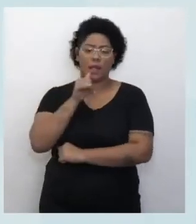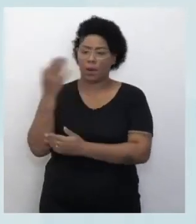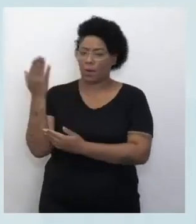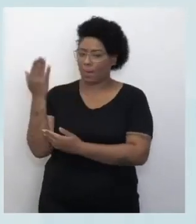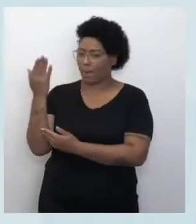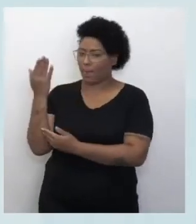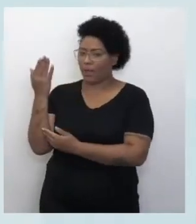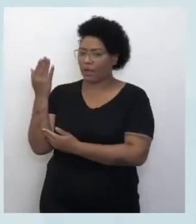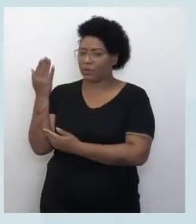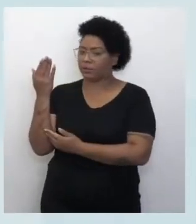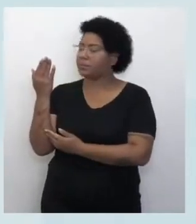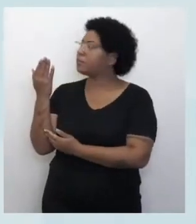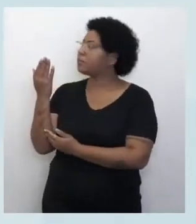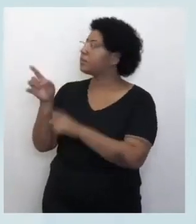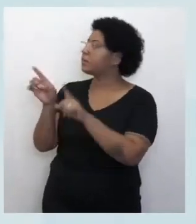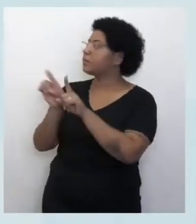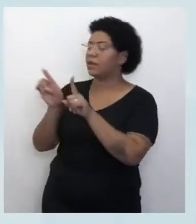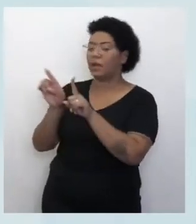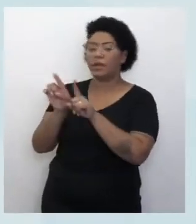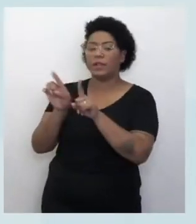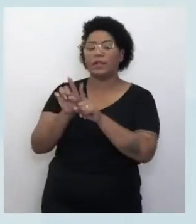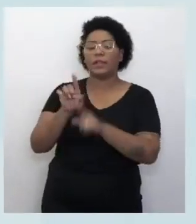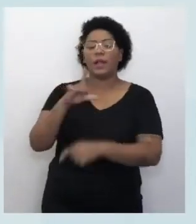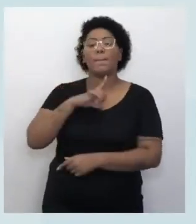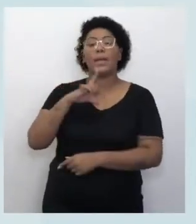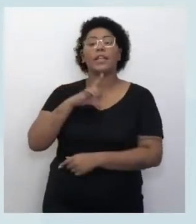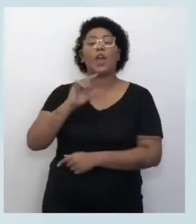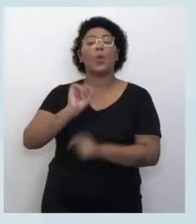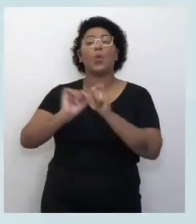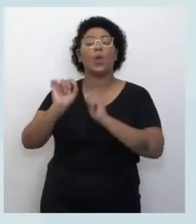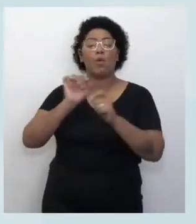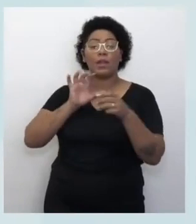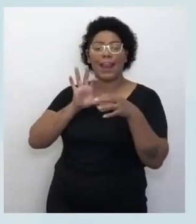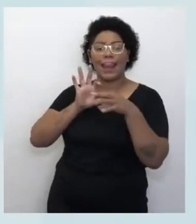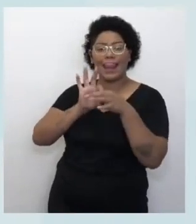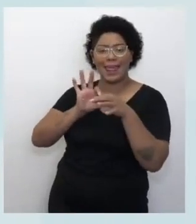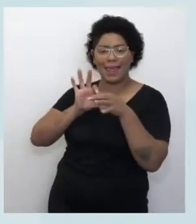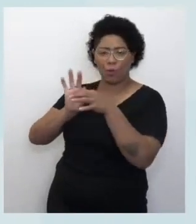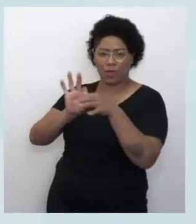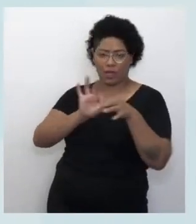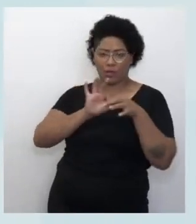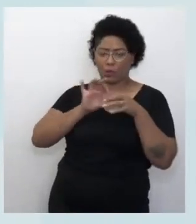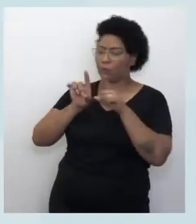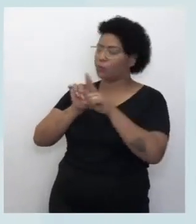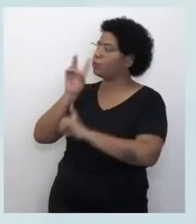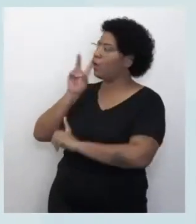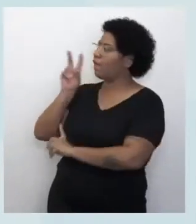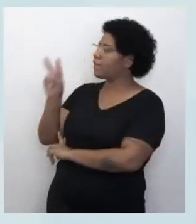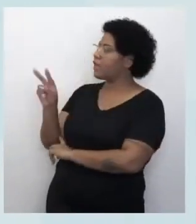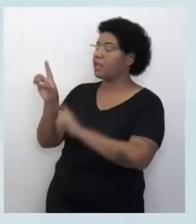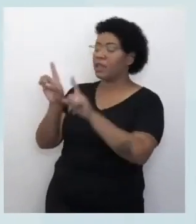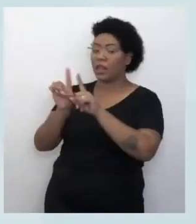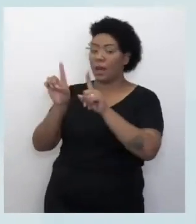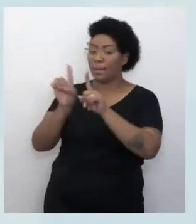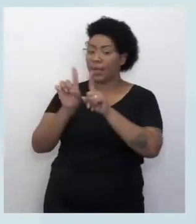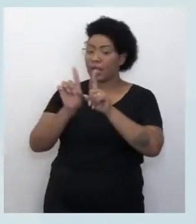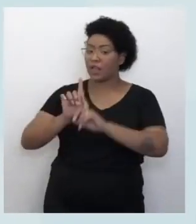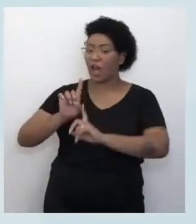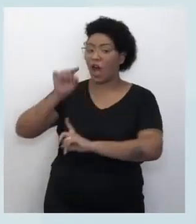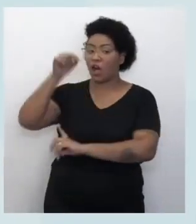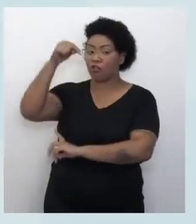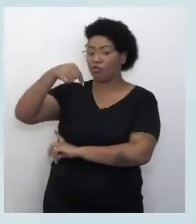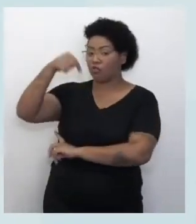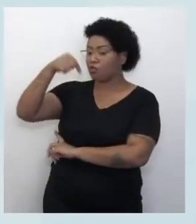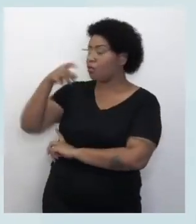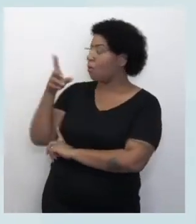desse lado, eu tenho os reagentes, certo? A setinha está indicando que está ocorrendo